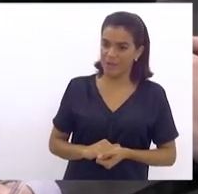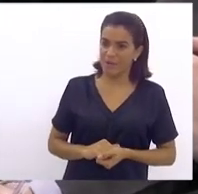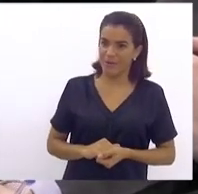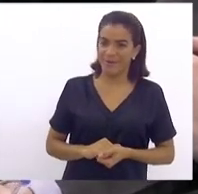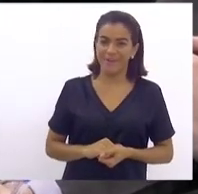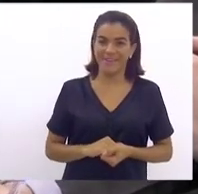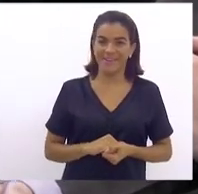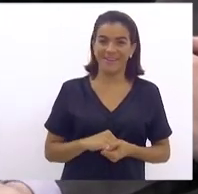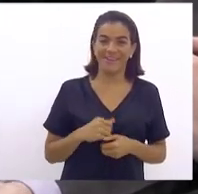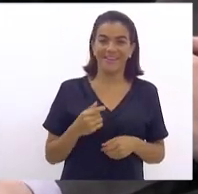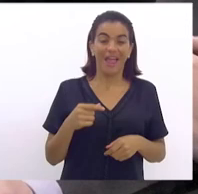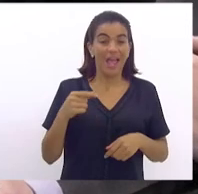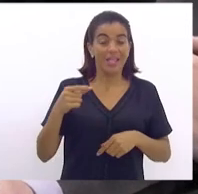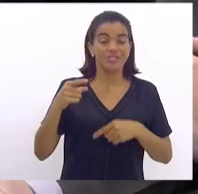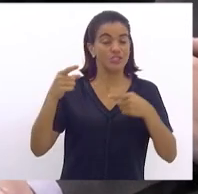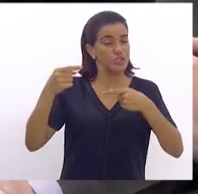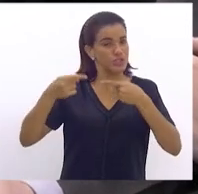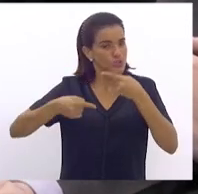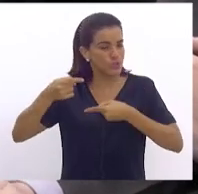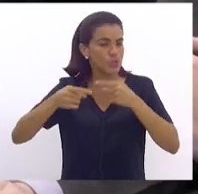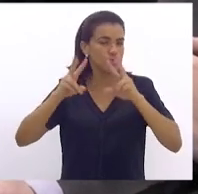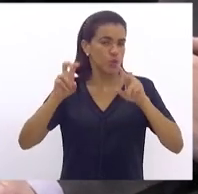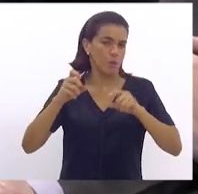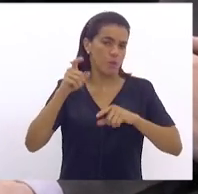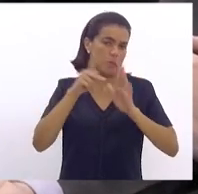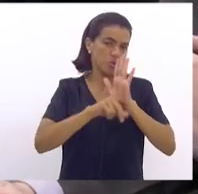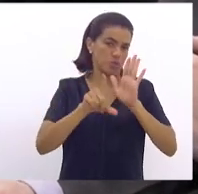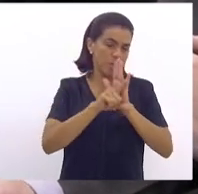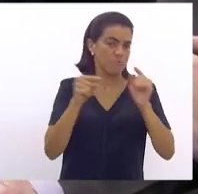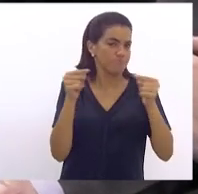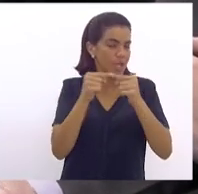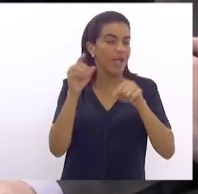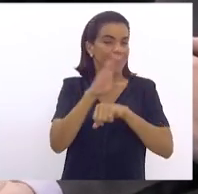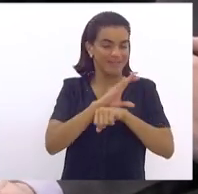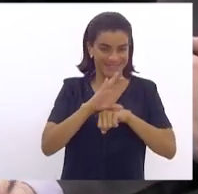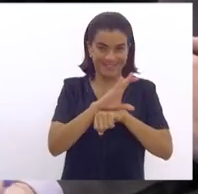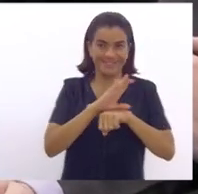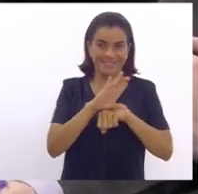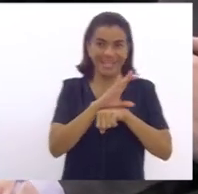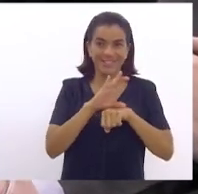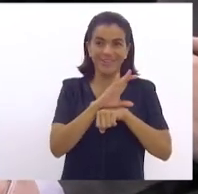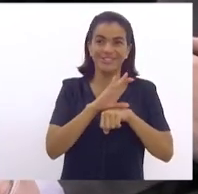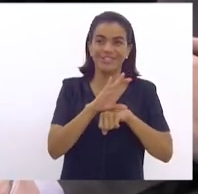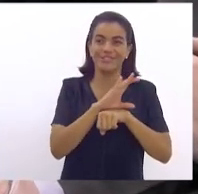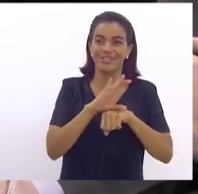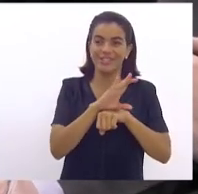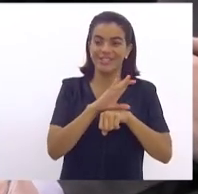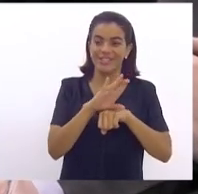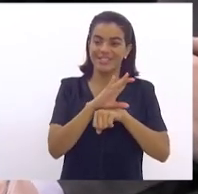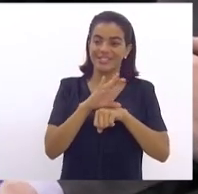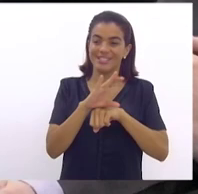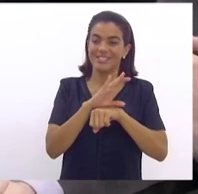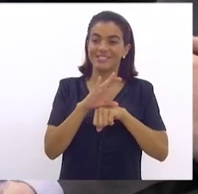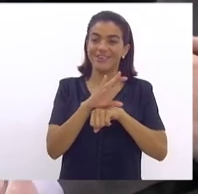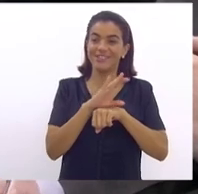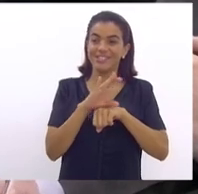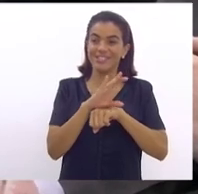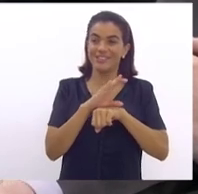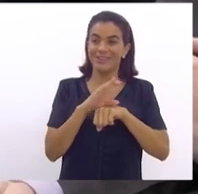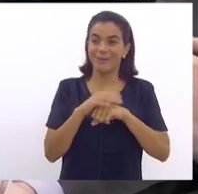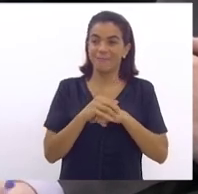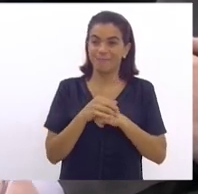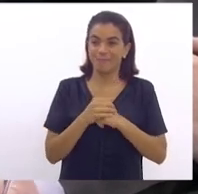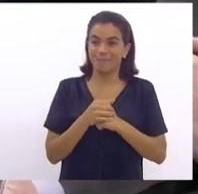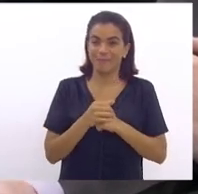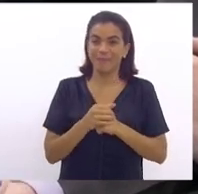que discutir, porque é constitucional o projeto de Vossa Excelência, mas fazer aqui um apelo para que nós possamos retornar